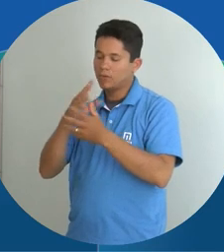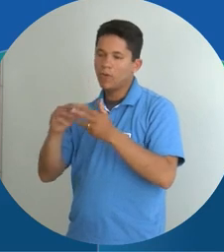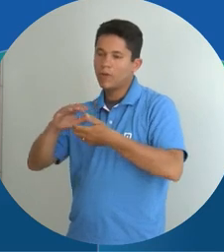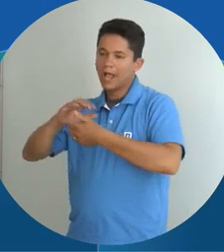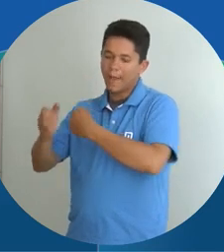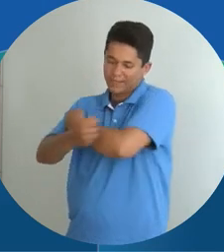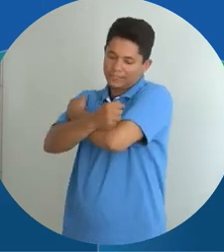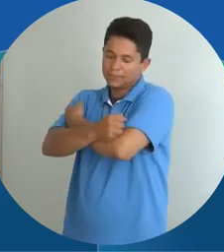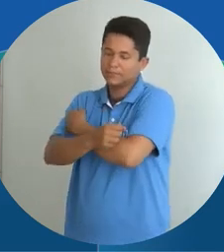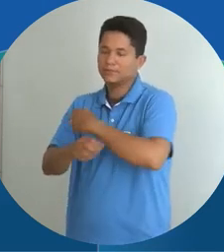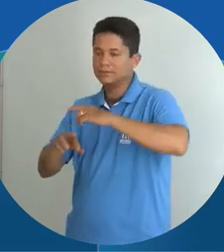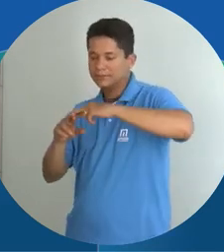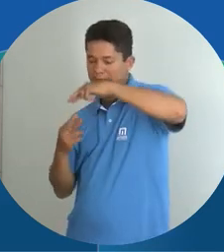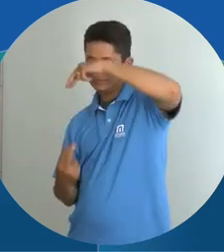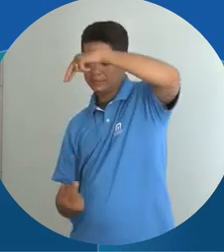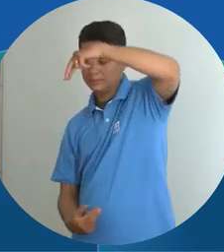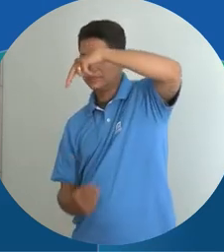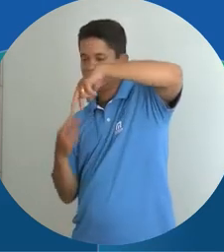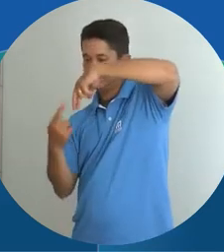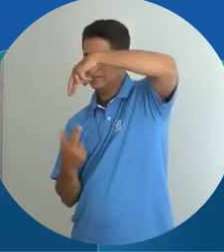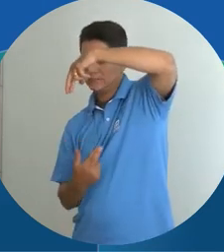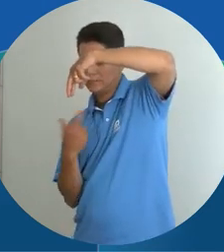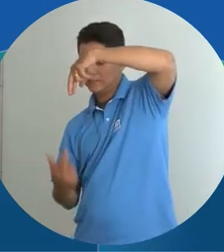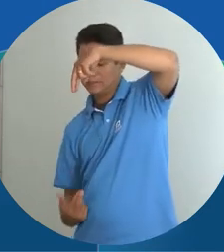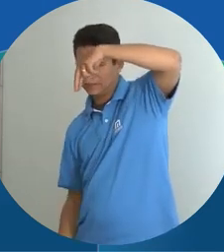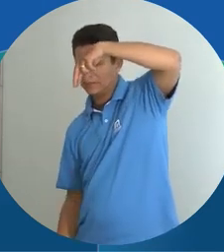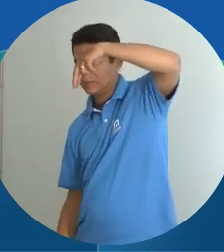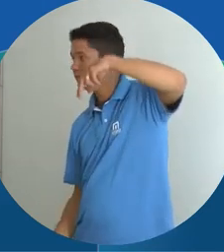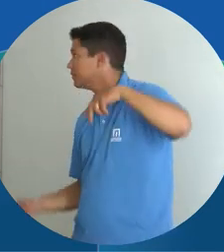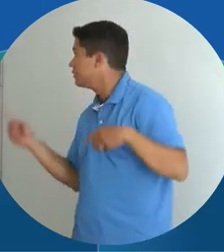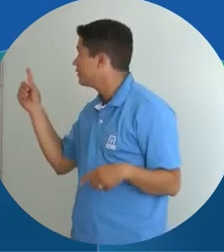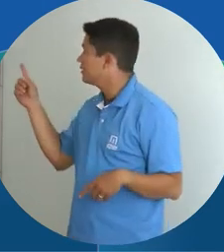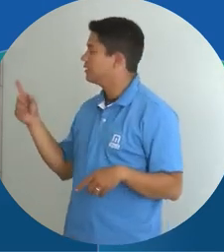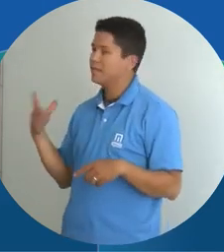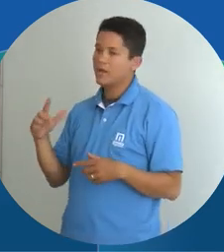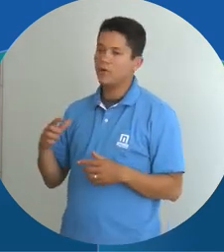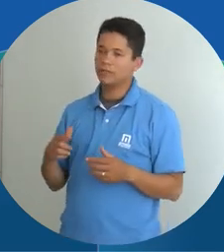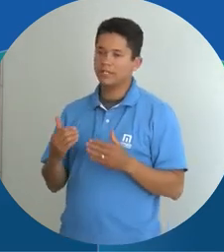no entorno da estaca. Tá?